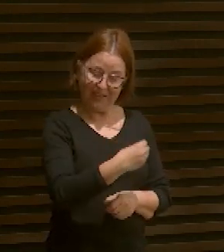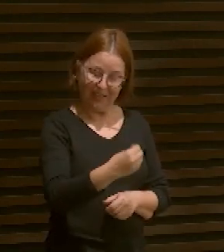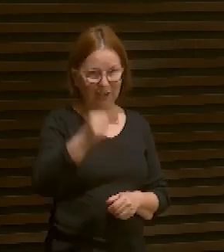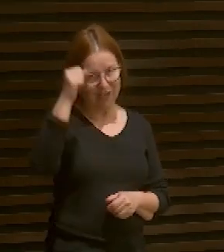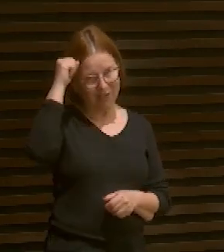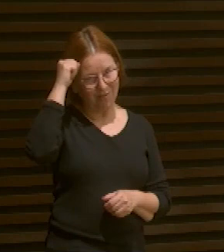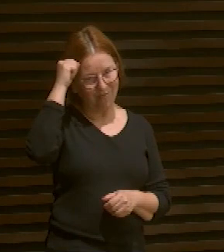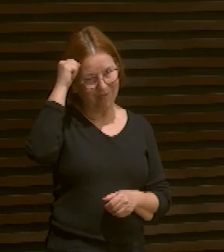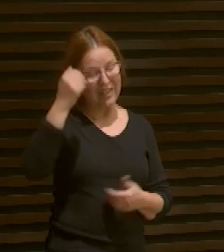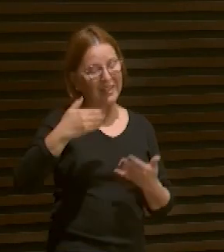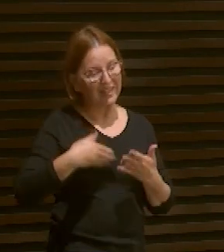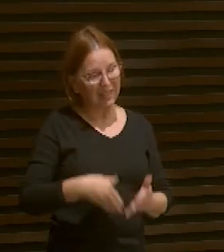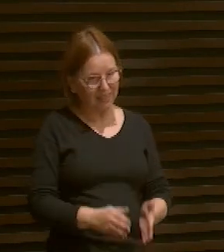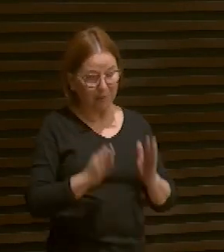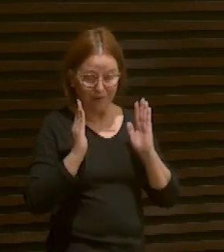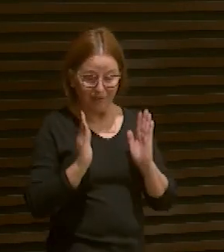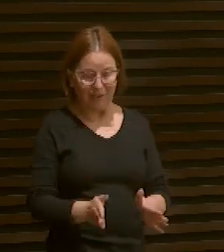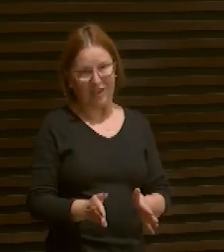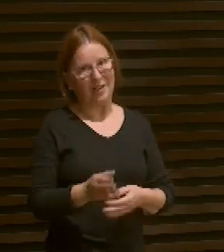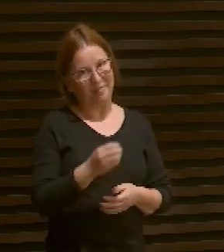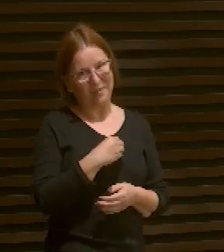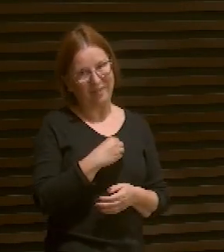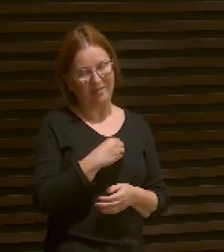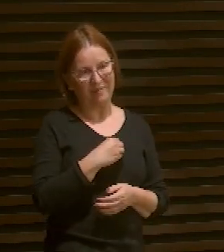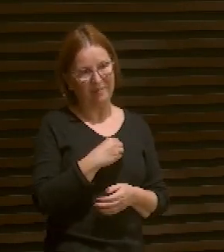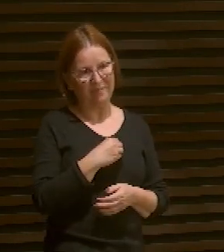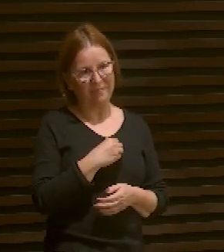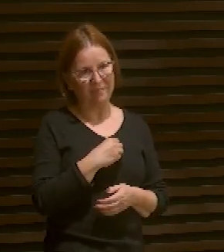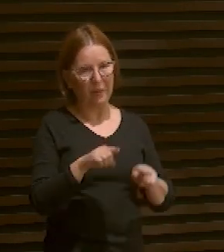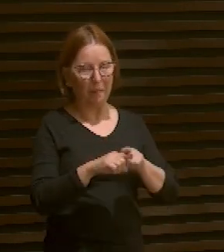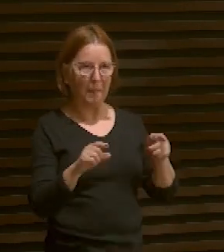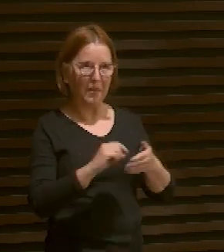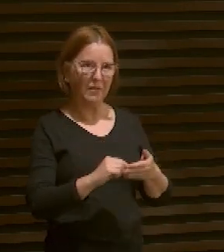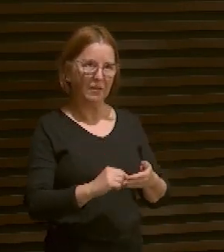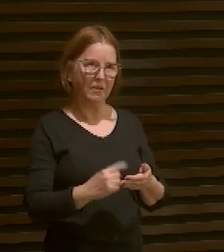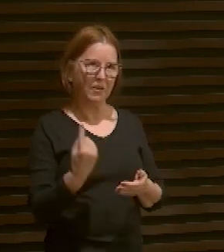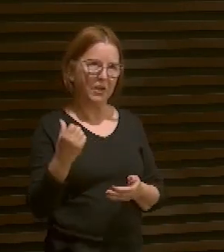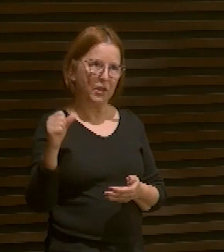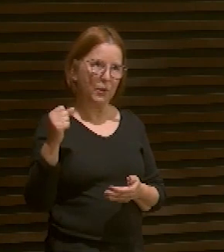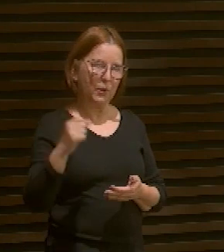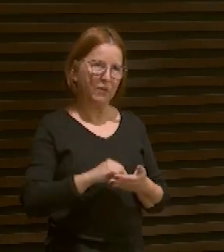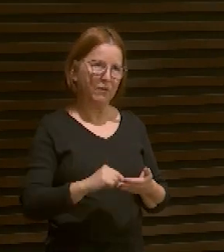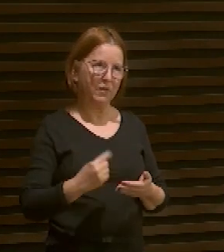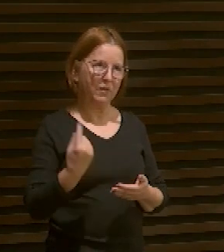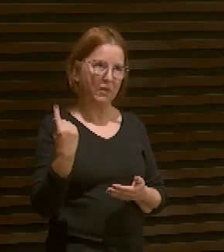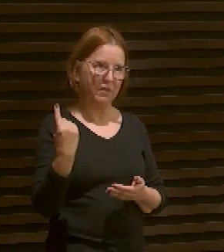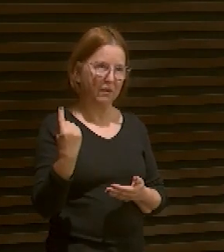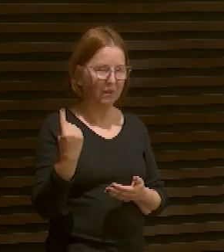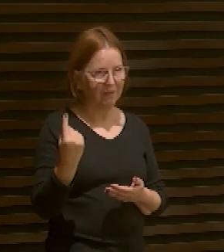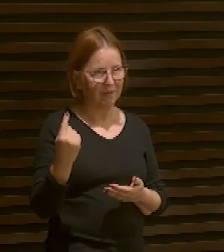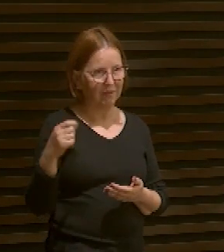nascemos também pecadores. Mas nos versos 18 e 19, a Bíblia diz assim: pois